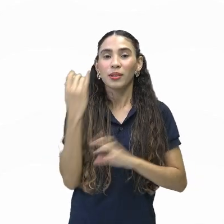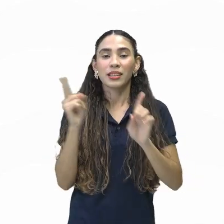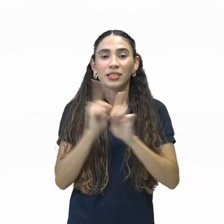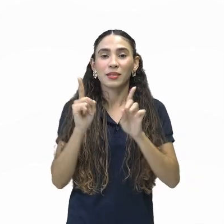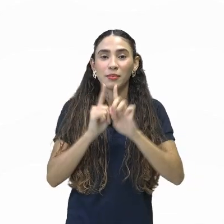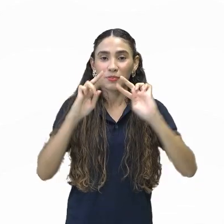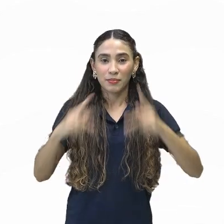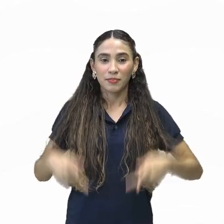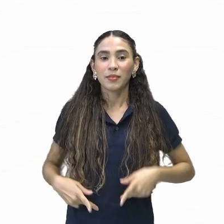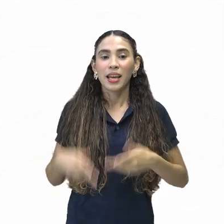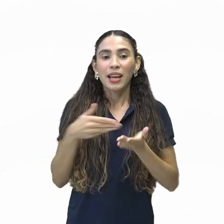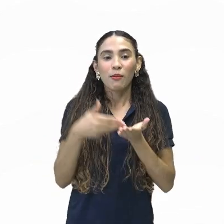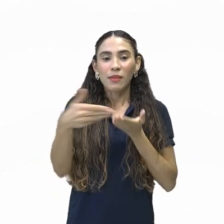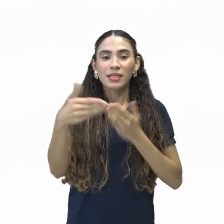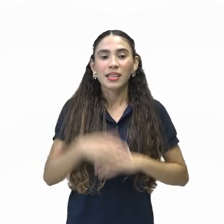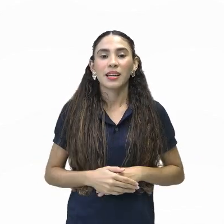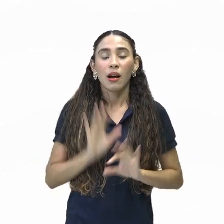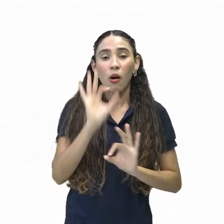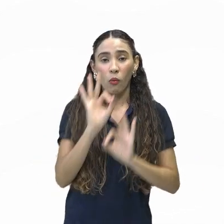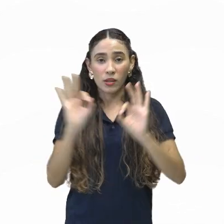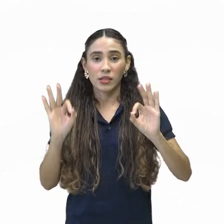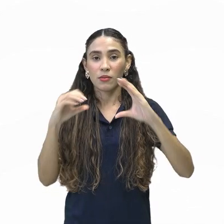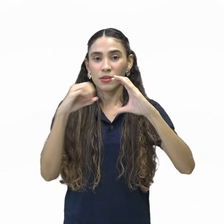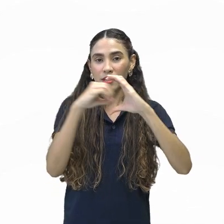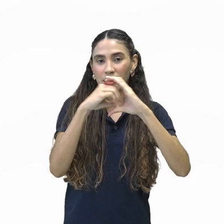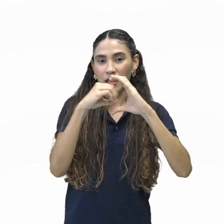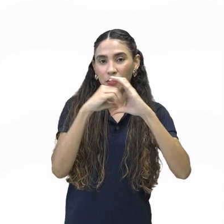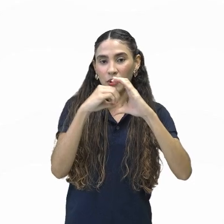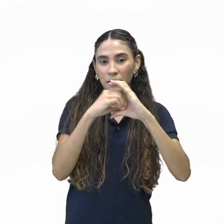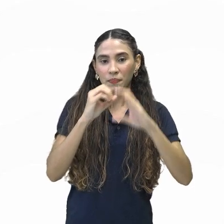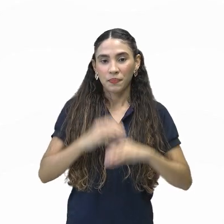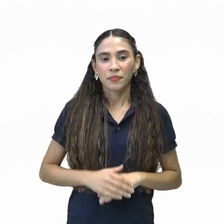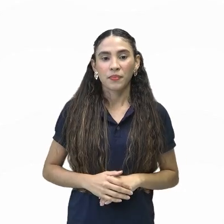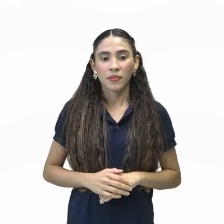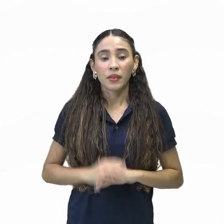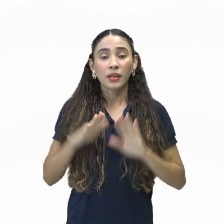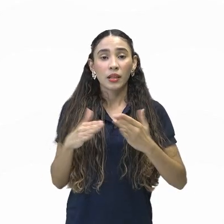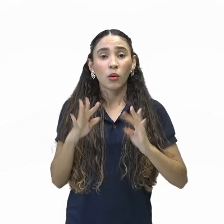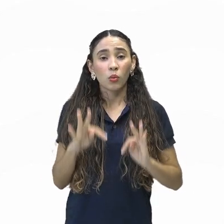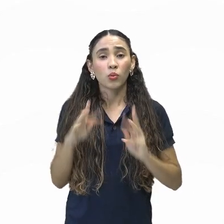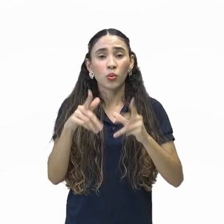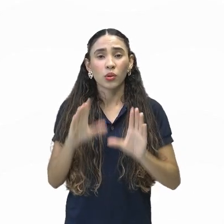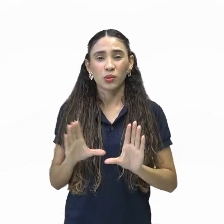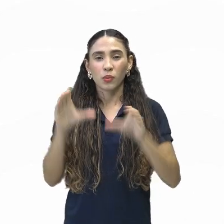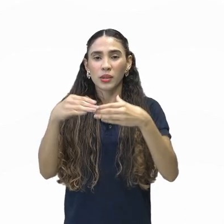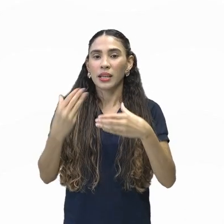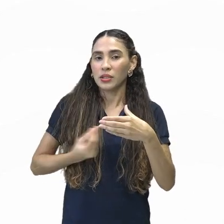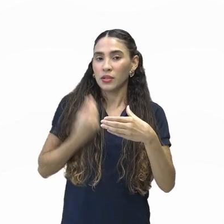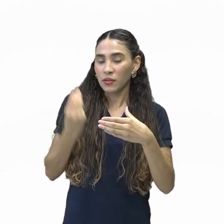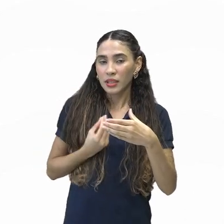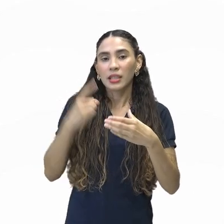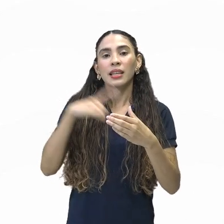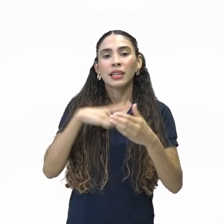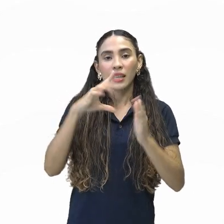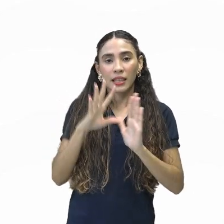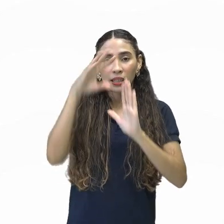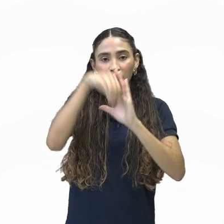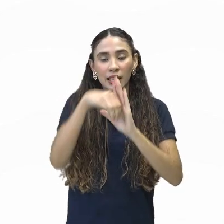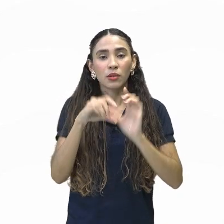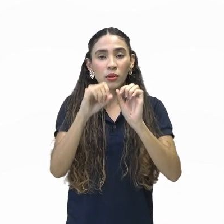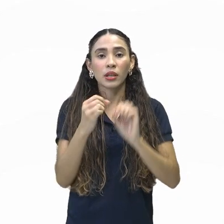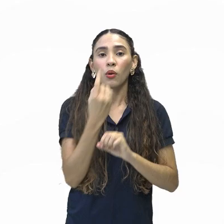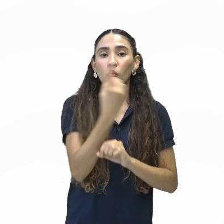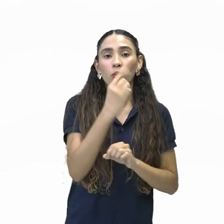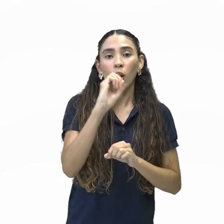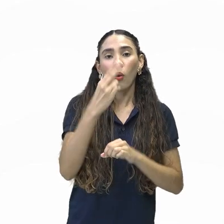seres vivos, a começar pela organização celular. Todos os seres vivos são constituídos por uma ou